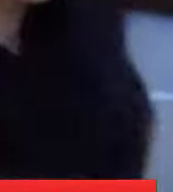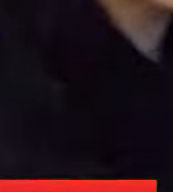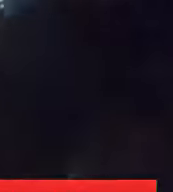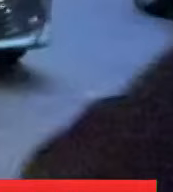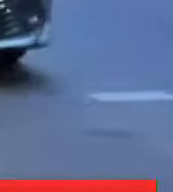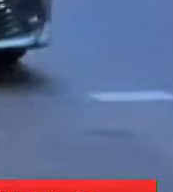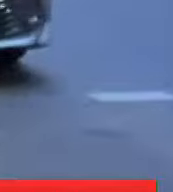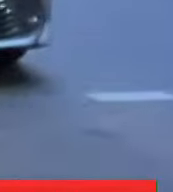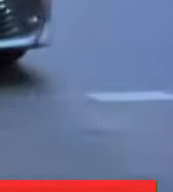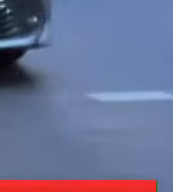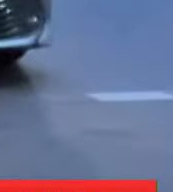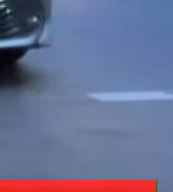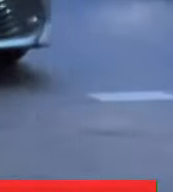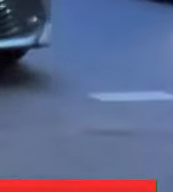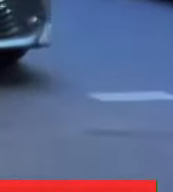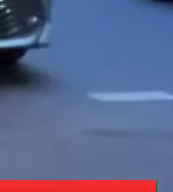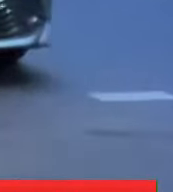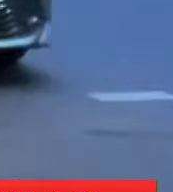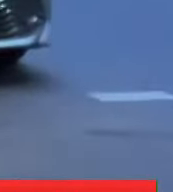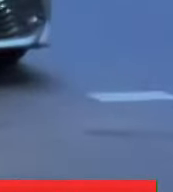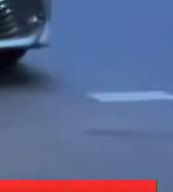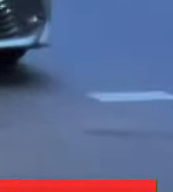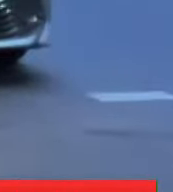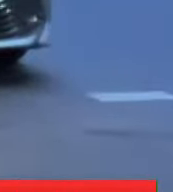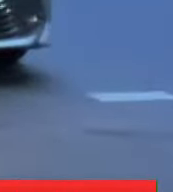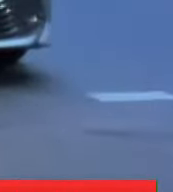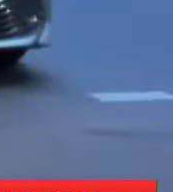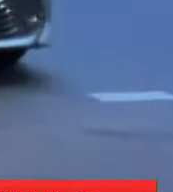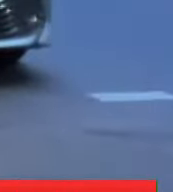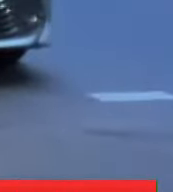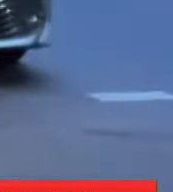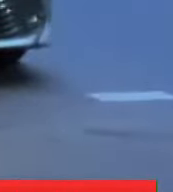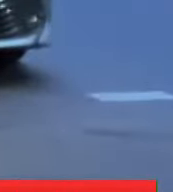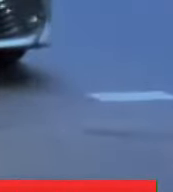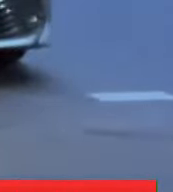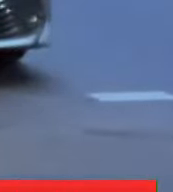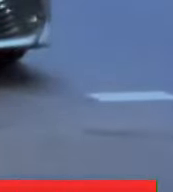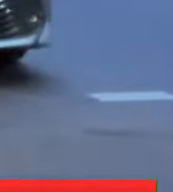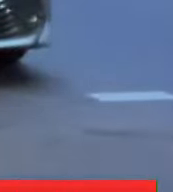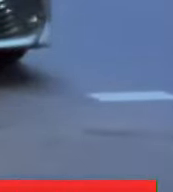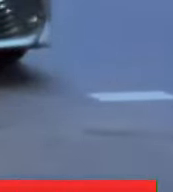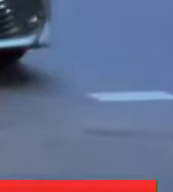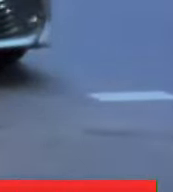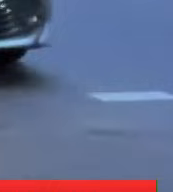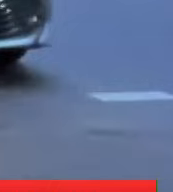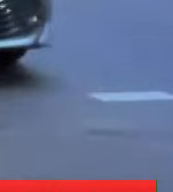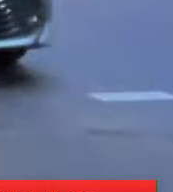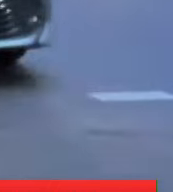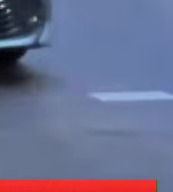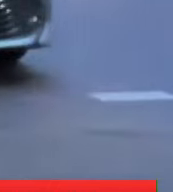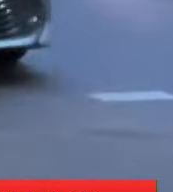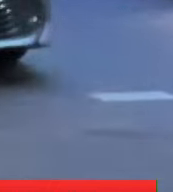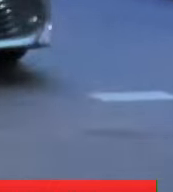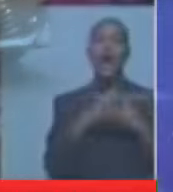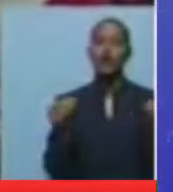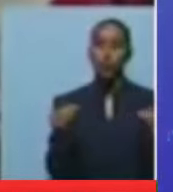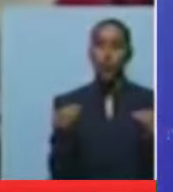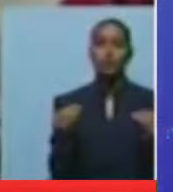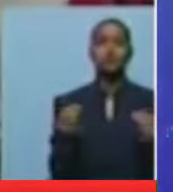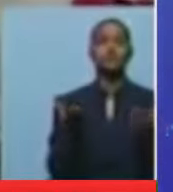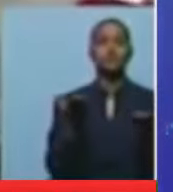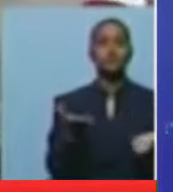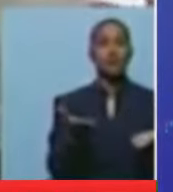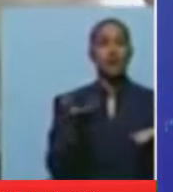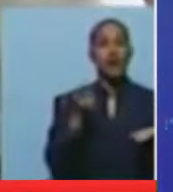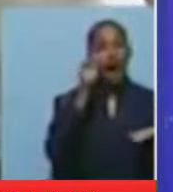da comunidade internacional, e essa pressão para que tanto o governo venezuelano como as instituições responsáveis